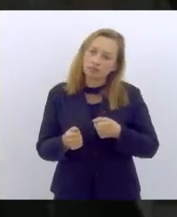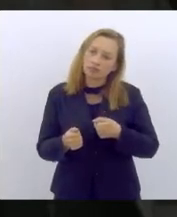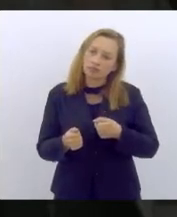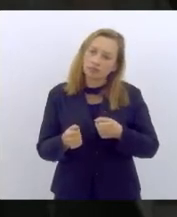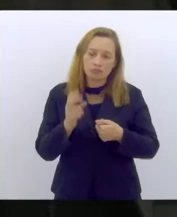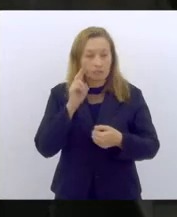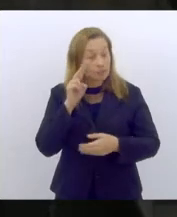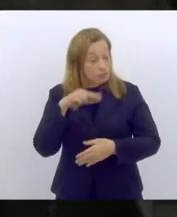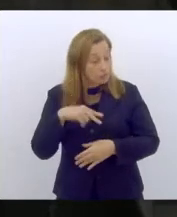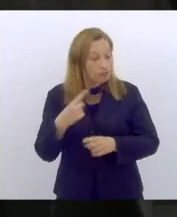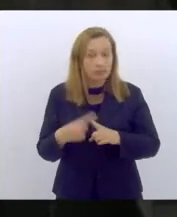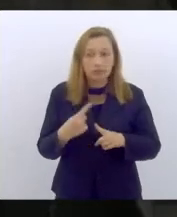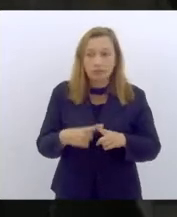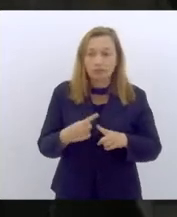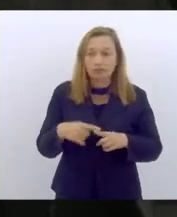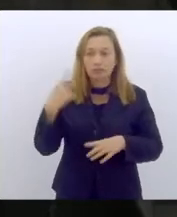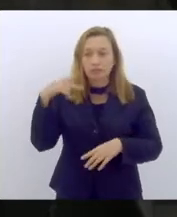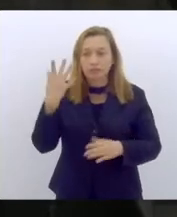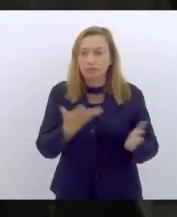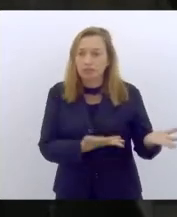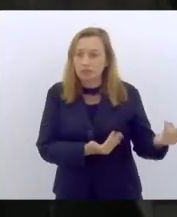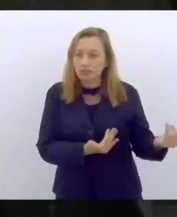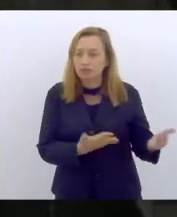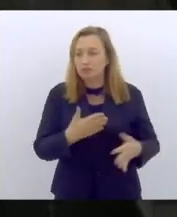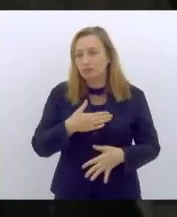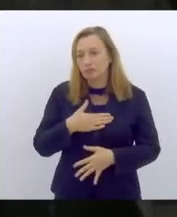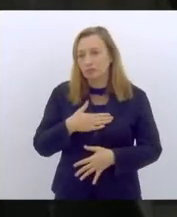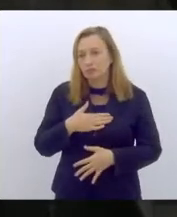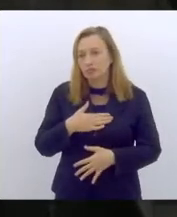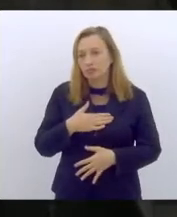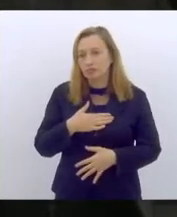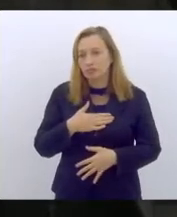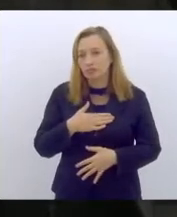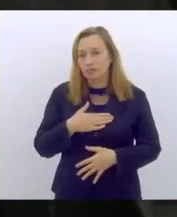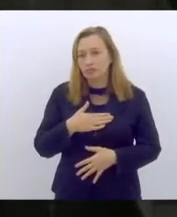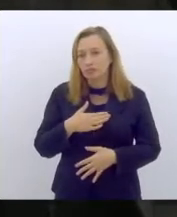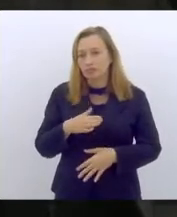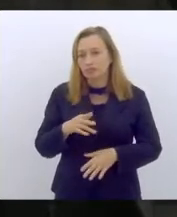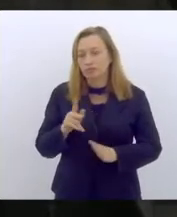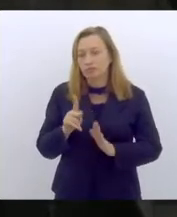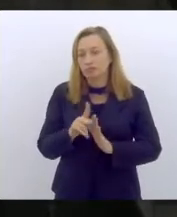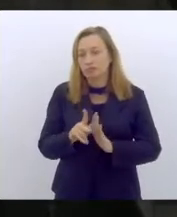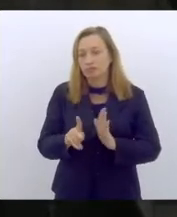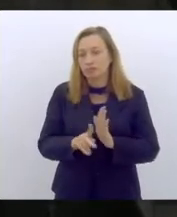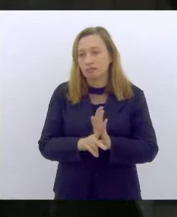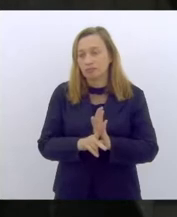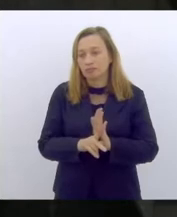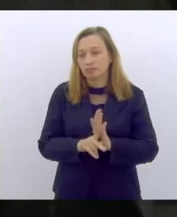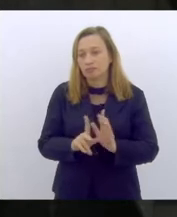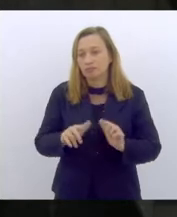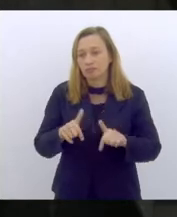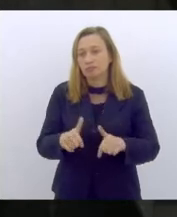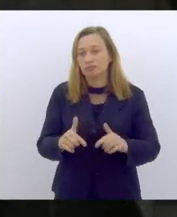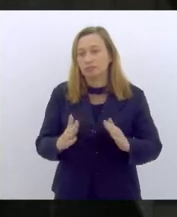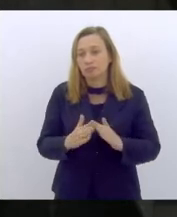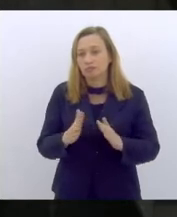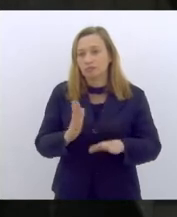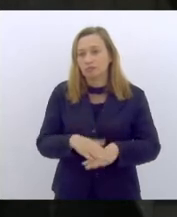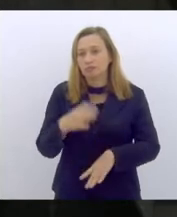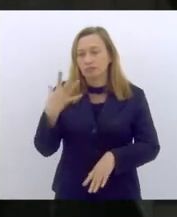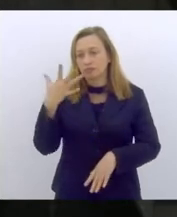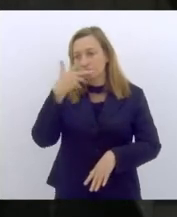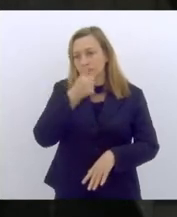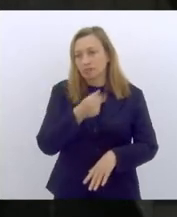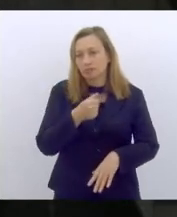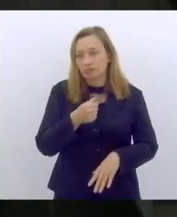olhá-los porque o Parlamento juvenil para mim é um dos projetos uma das ações da casa mais bonitas